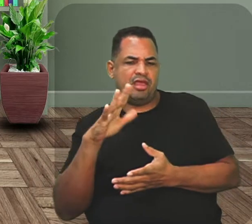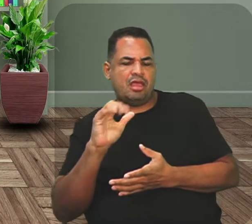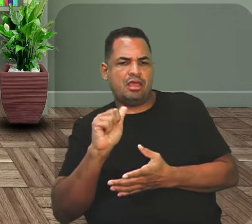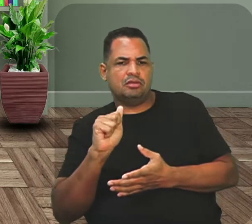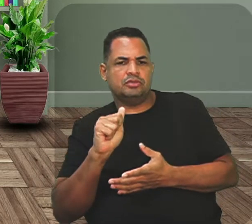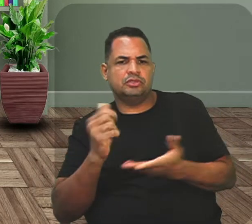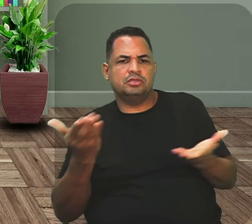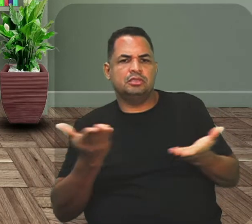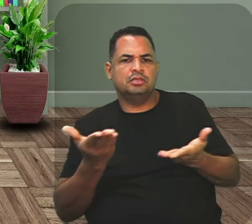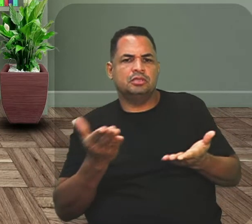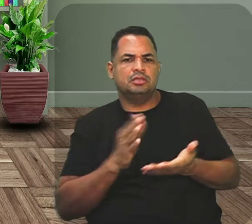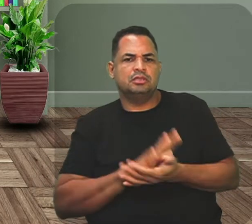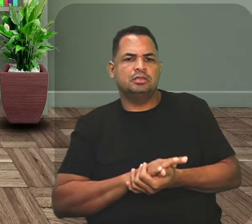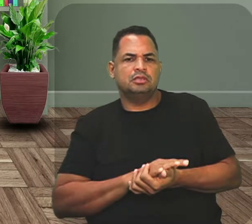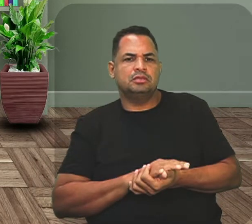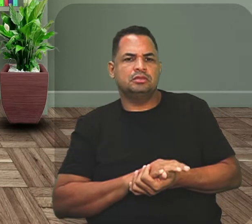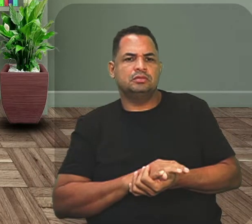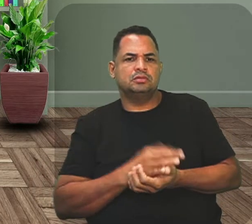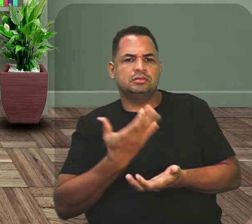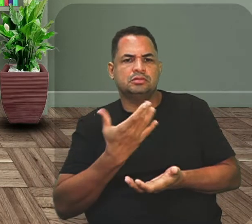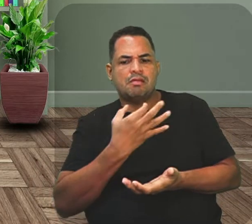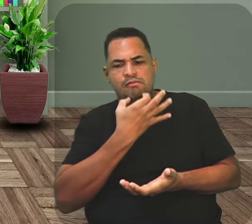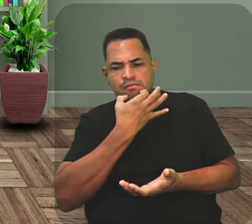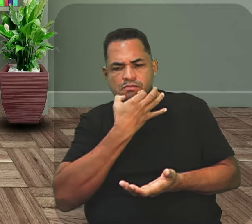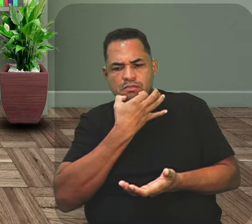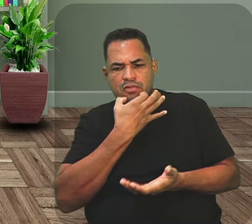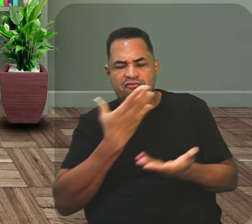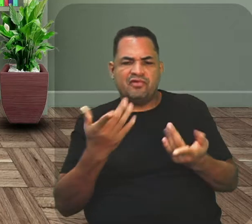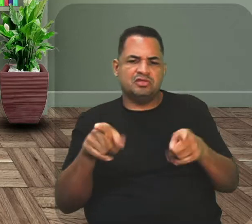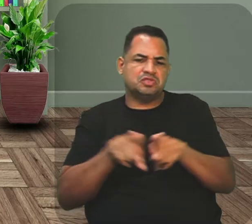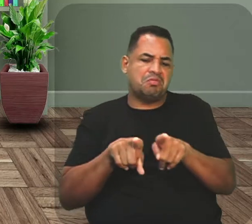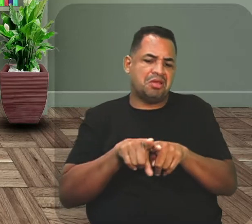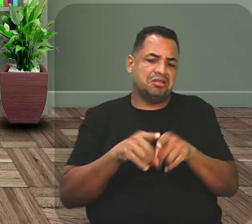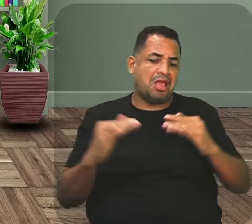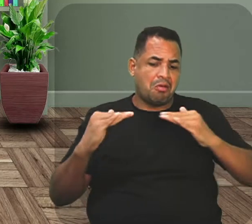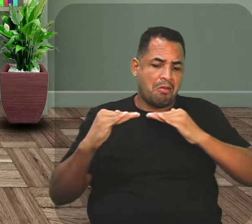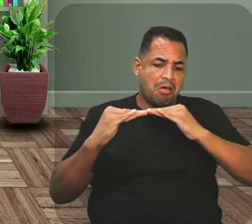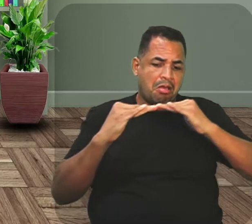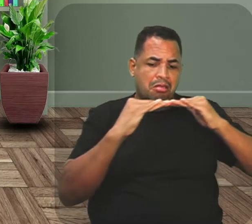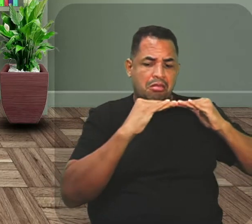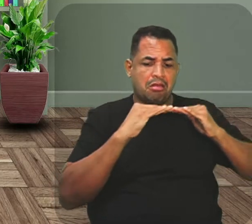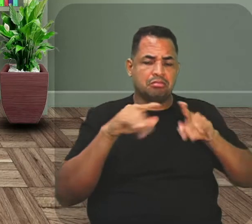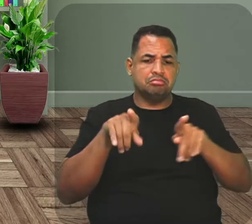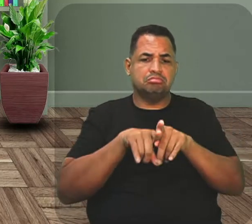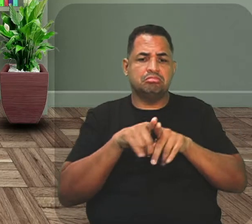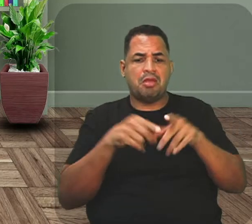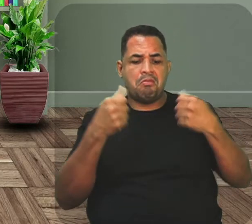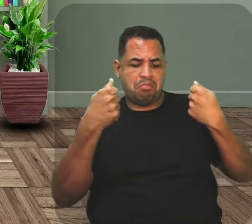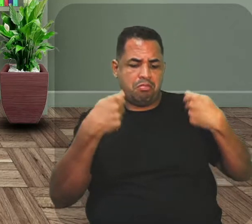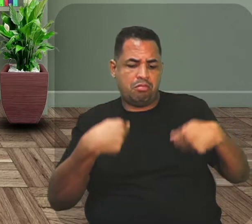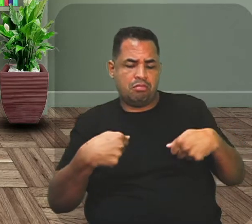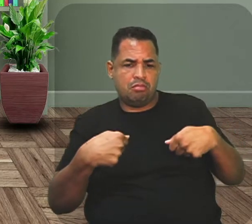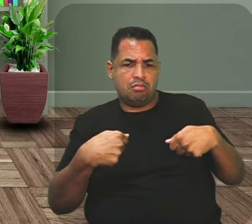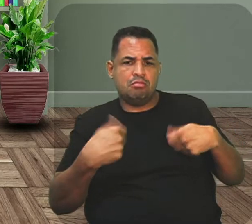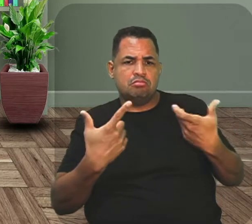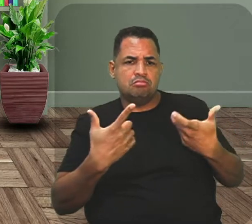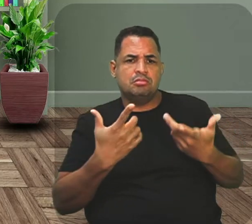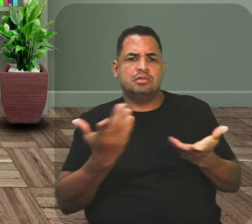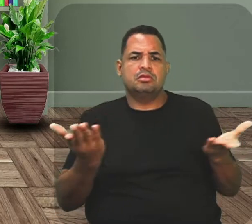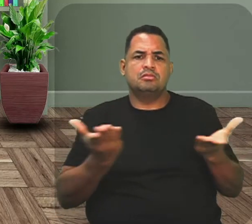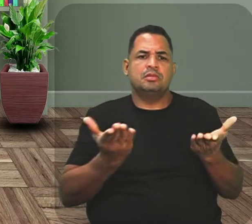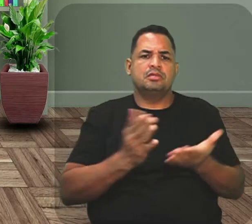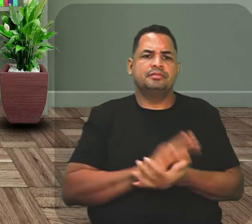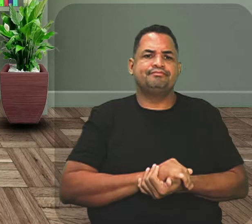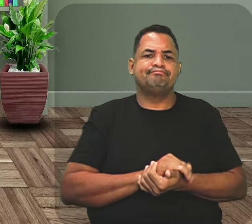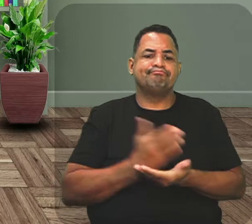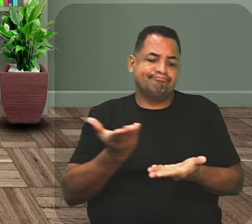a mulher que tem a sua igualdade, né? Que tem aí o poder de ser e estar onde quiser. né?